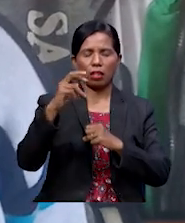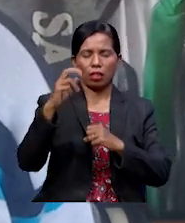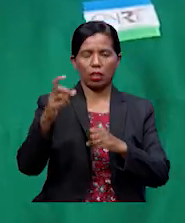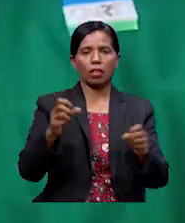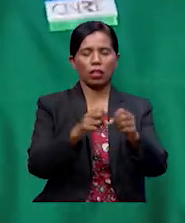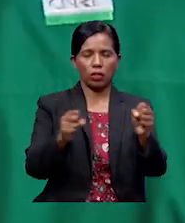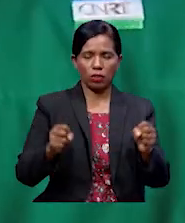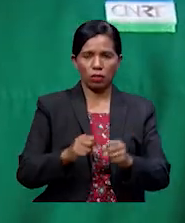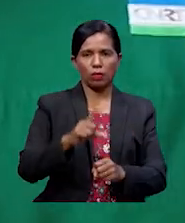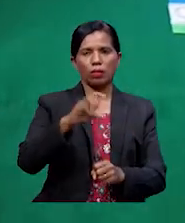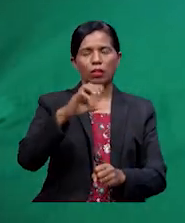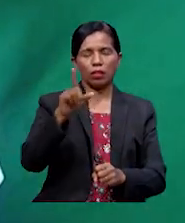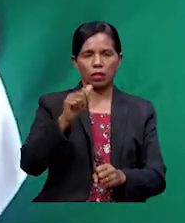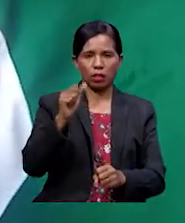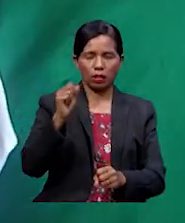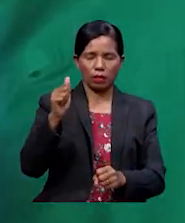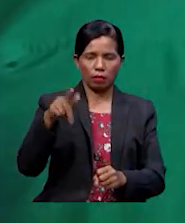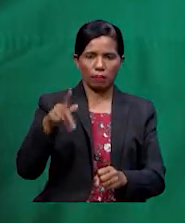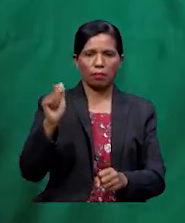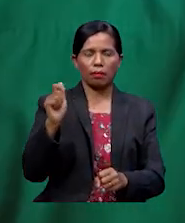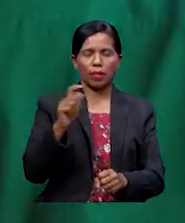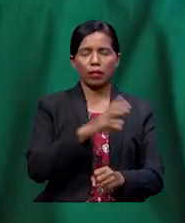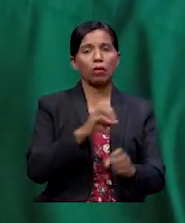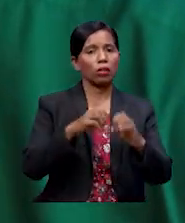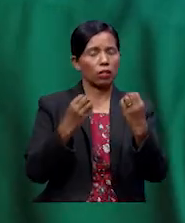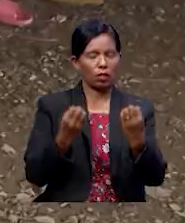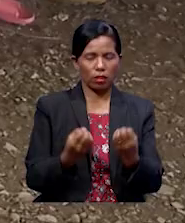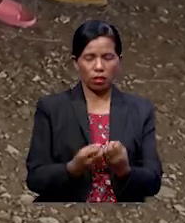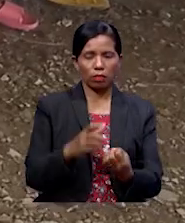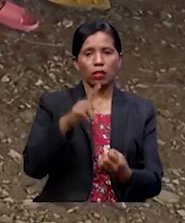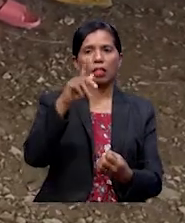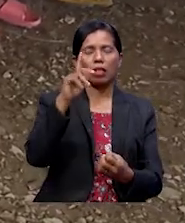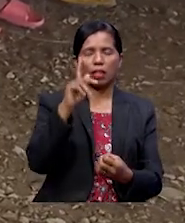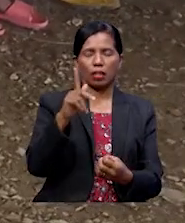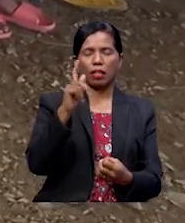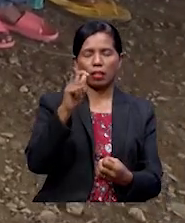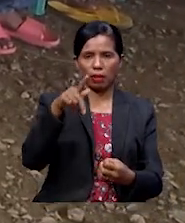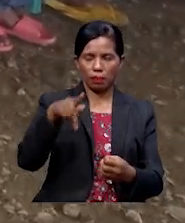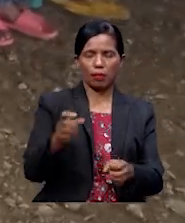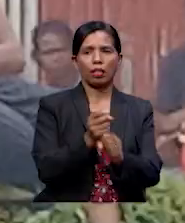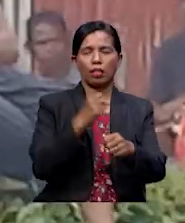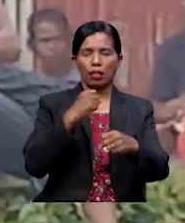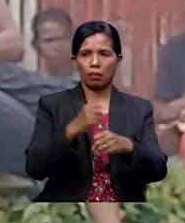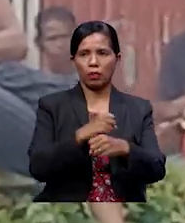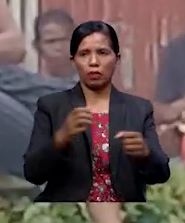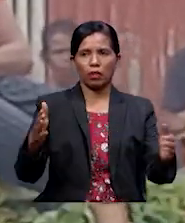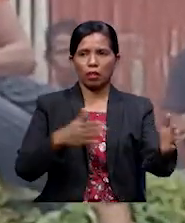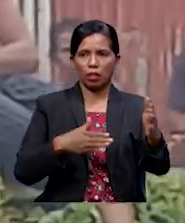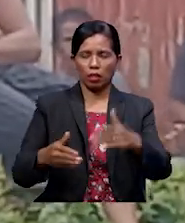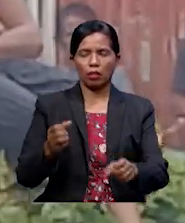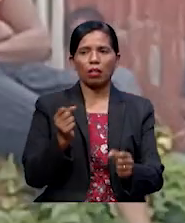sapat. Organização que liberta no Partido CNRT, nessa organização, no Bia Libro Militante Sira e a base, onde a Força